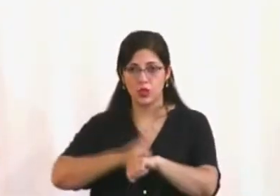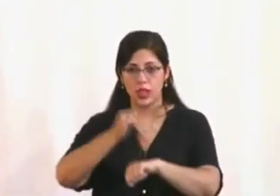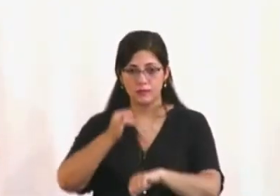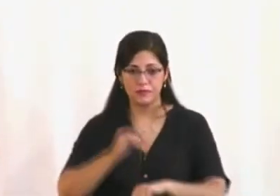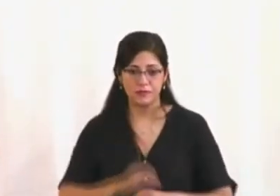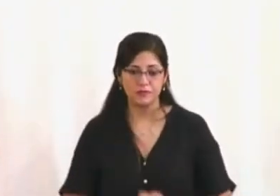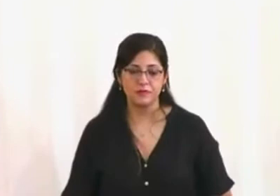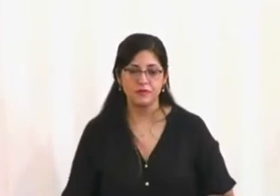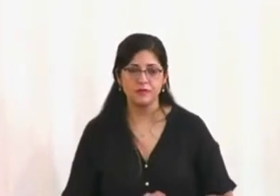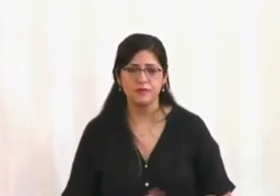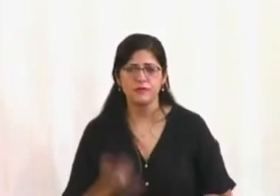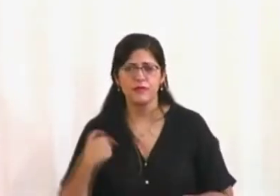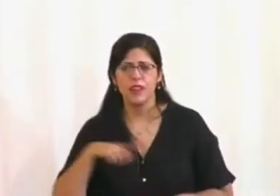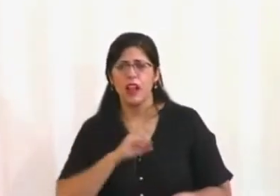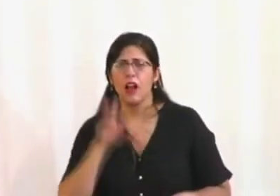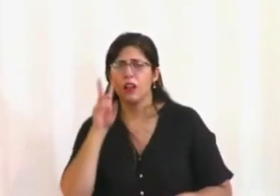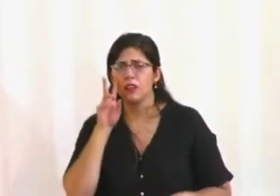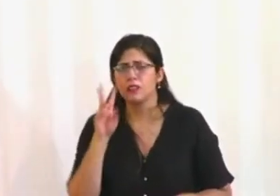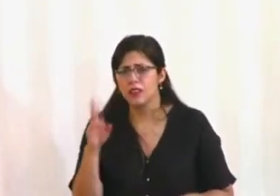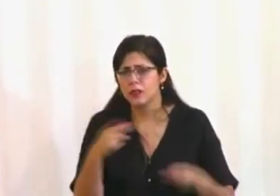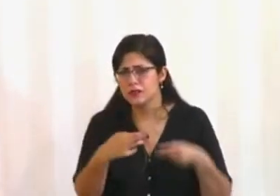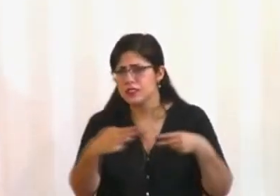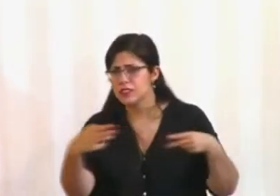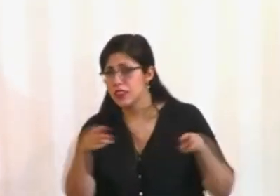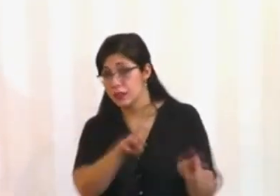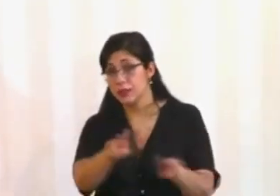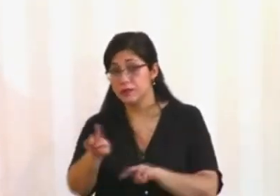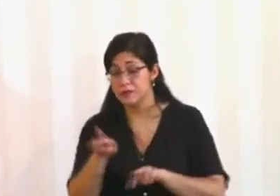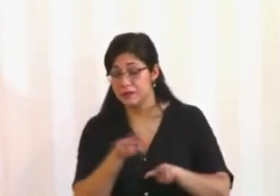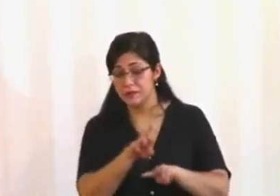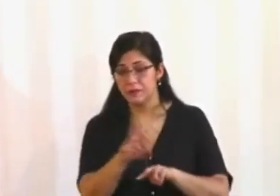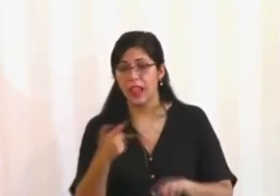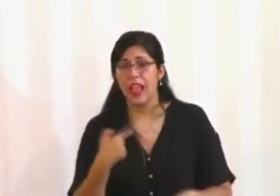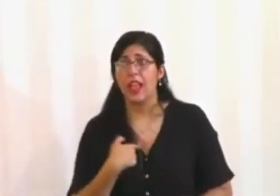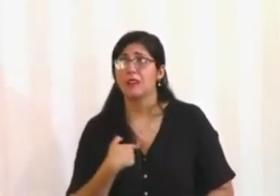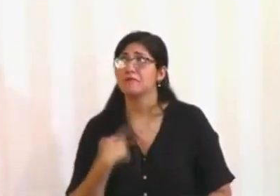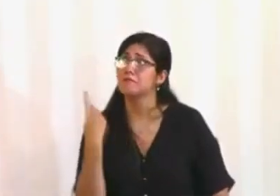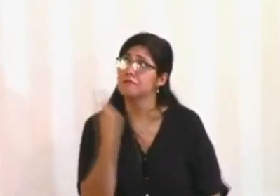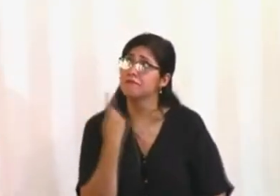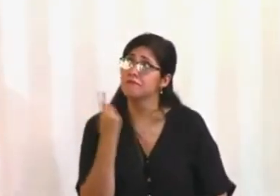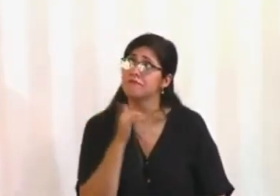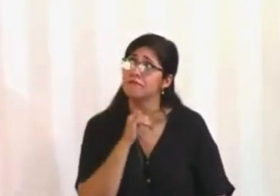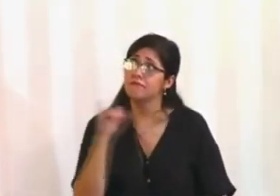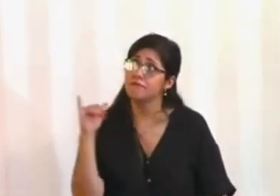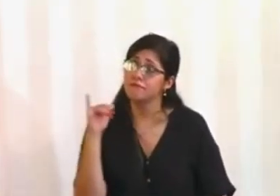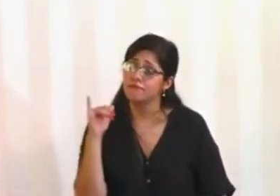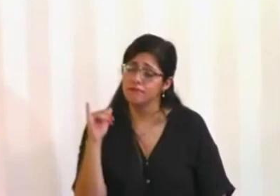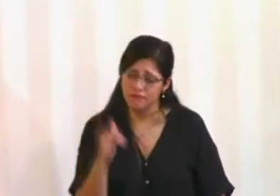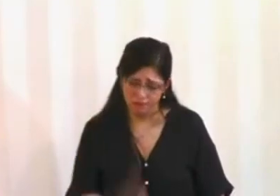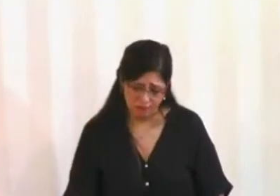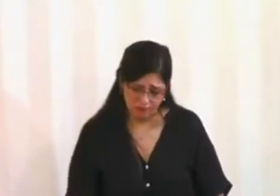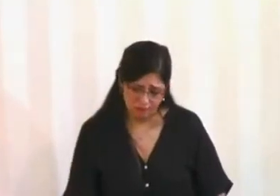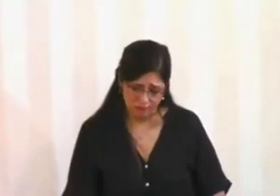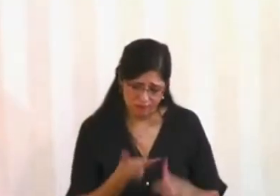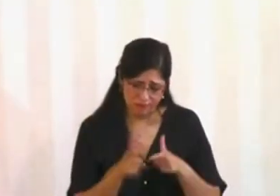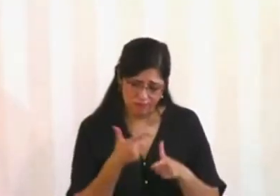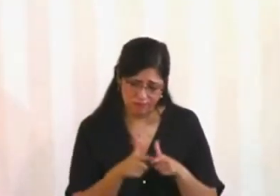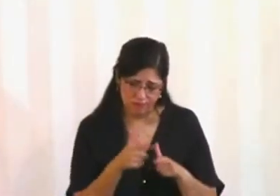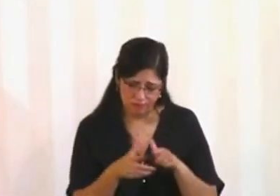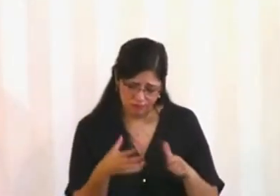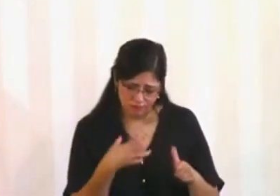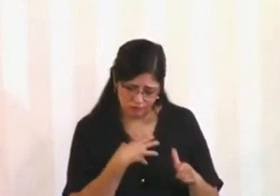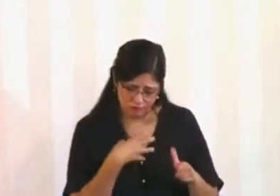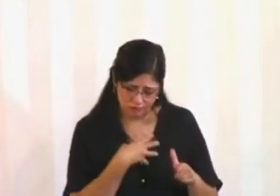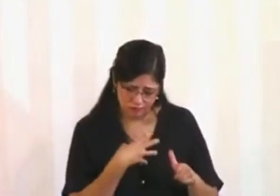Mas nós vemos, irmãos, aqui que essa expressão, e eu estou só, é alguém que quando está passando por lutas, por dificuldades, a gente tem essa sensação